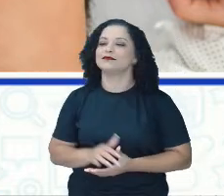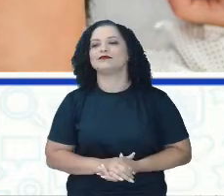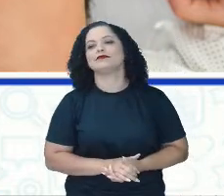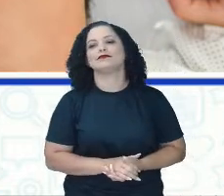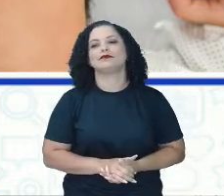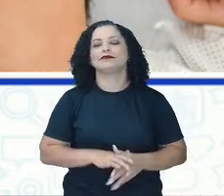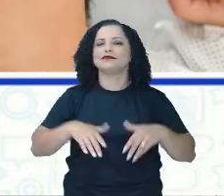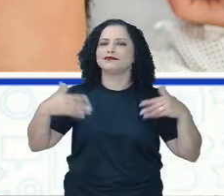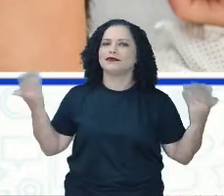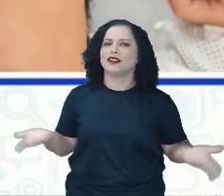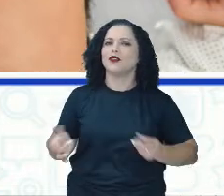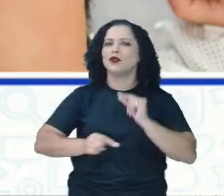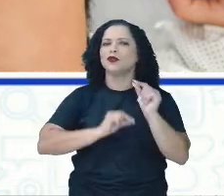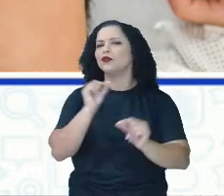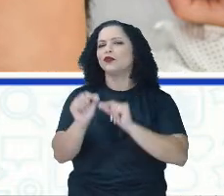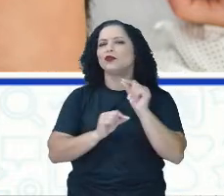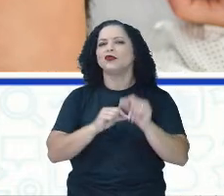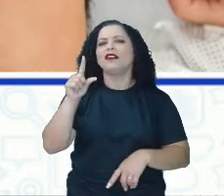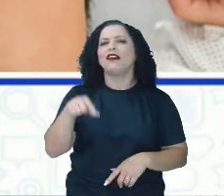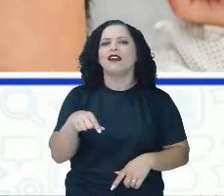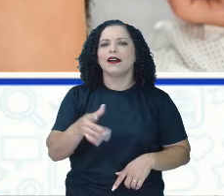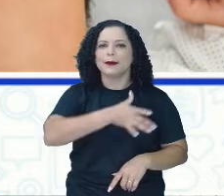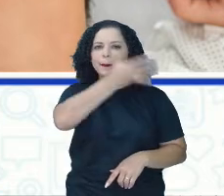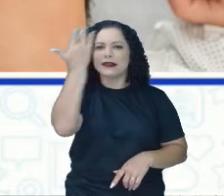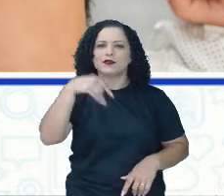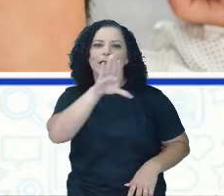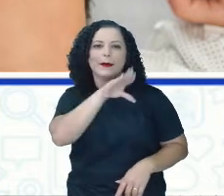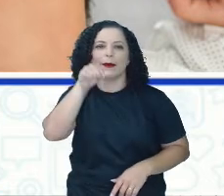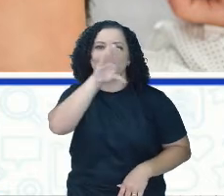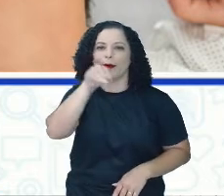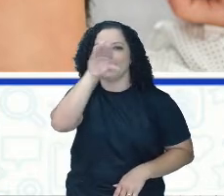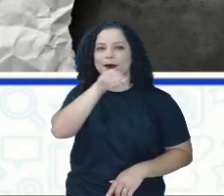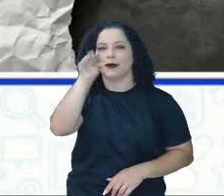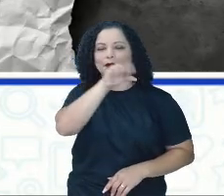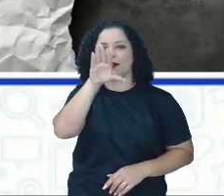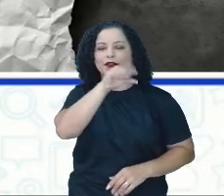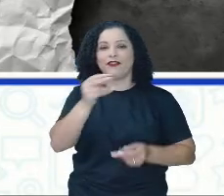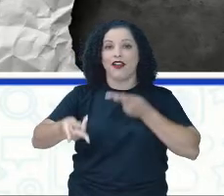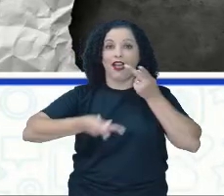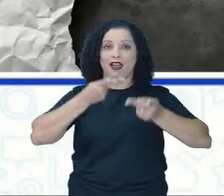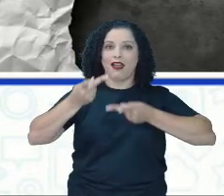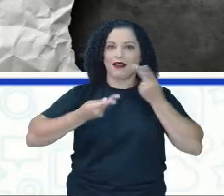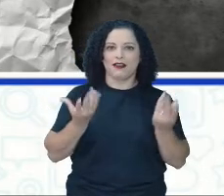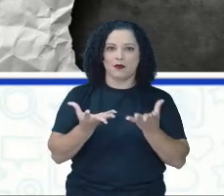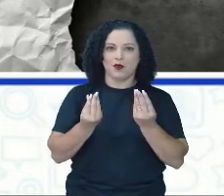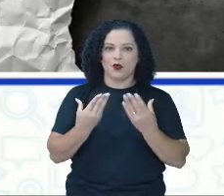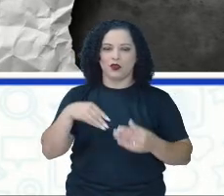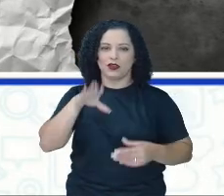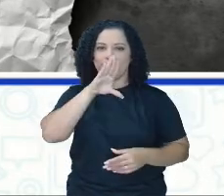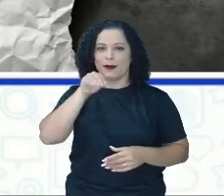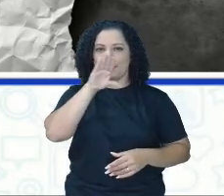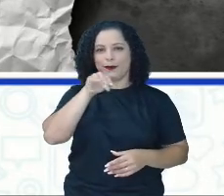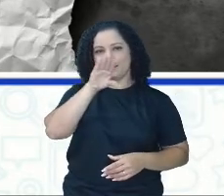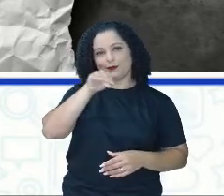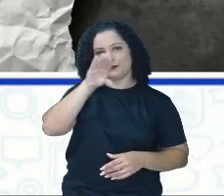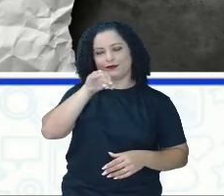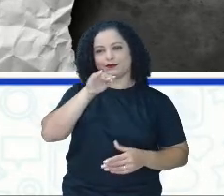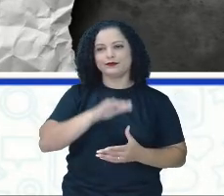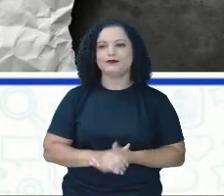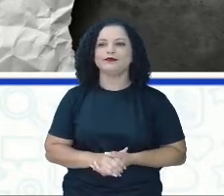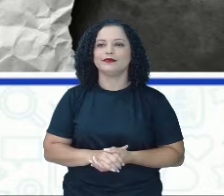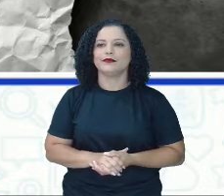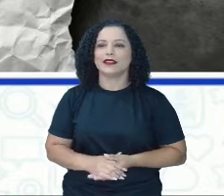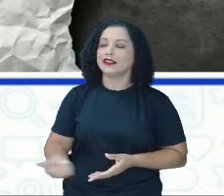Então, é um talkative, é alguém que é falante, tá? Vamos lá. E aqui, a gente tem